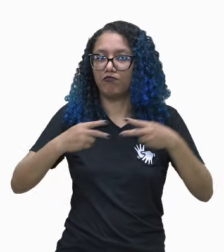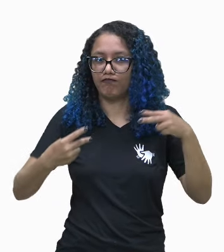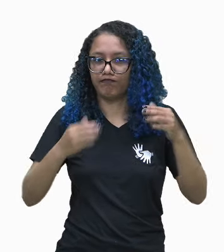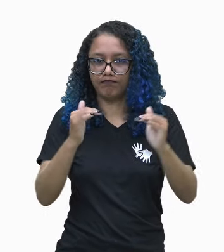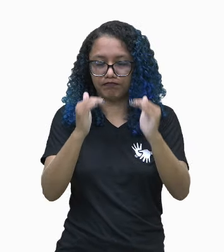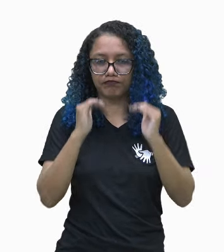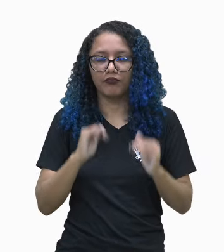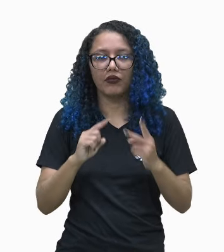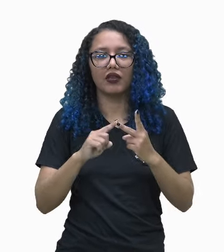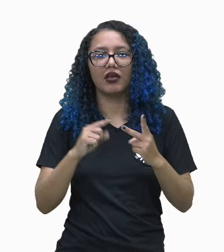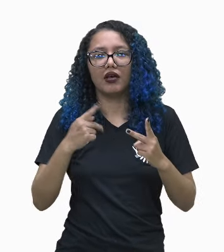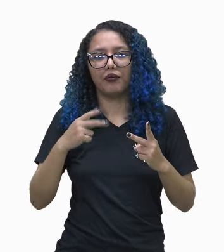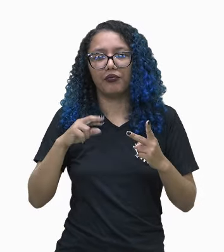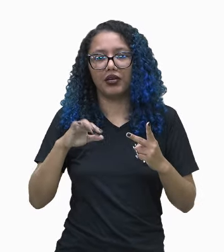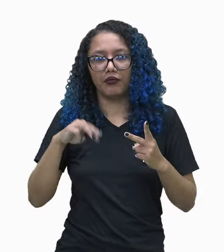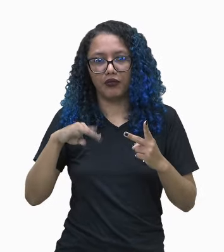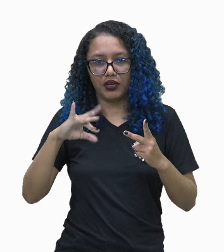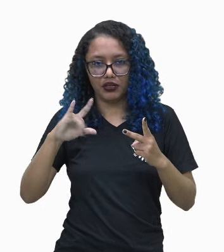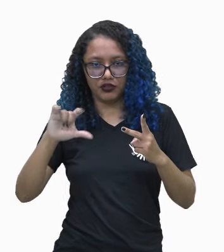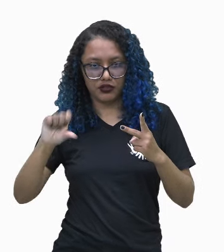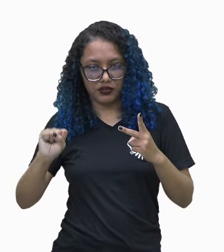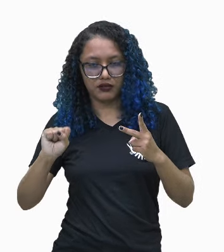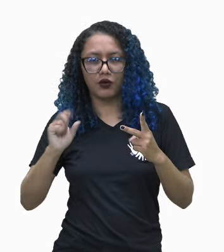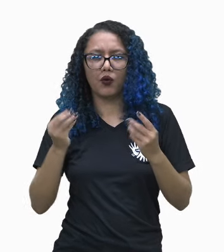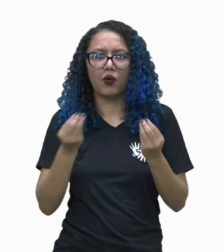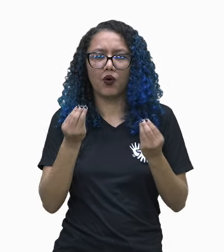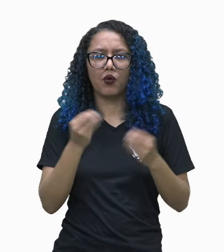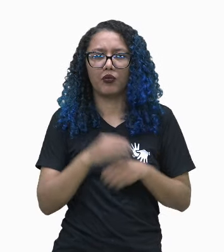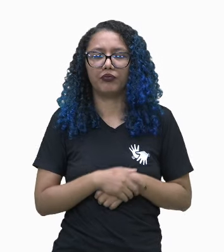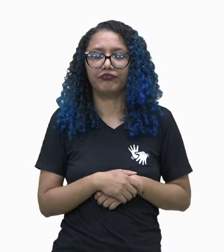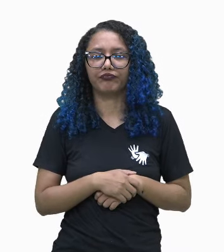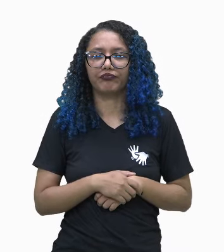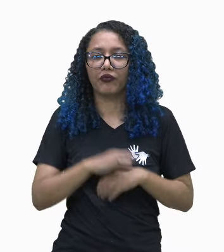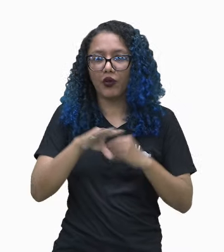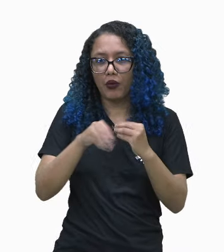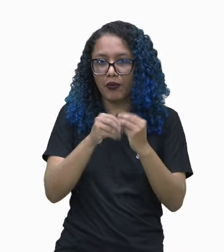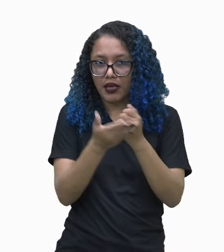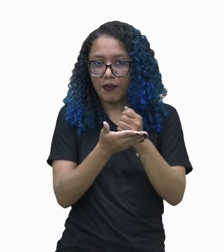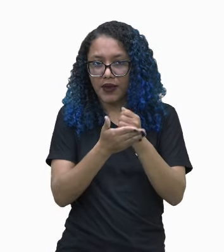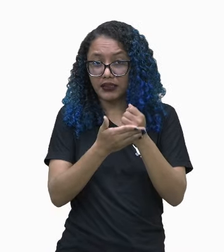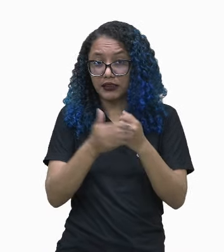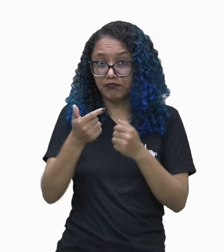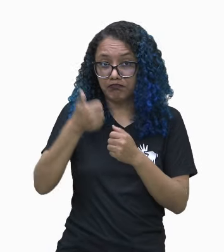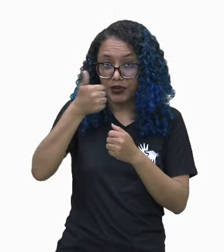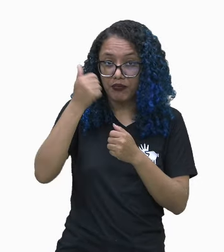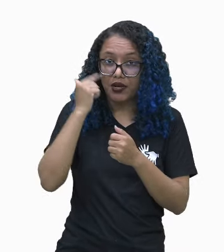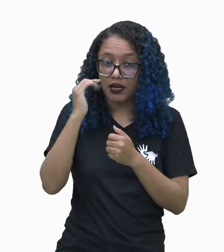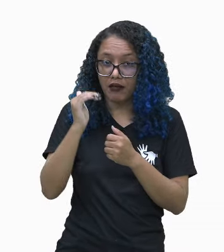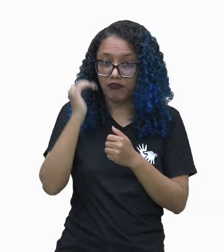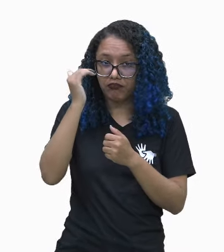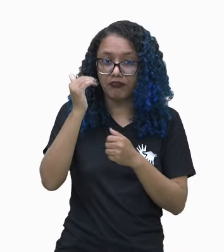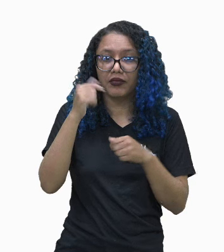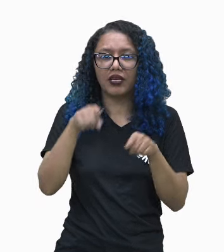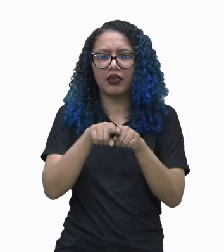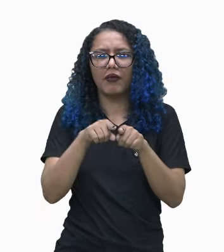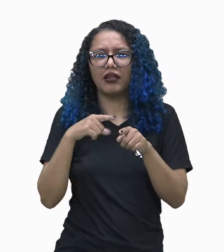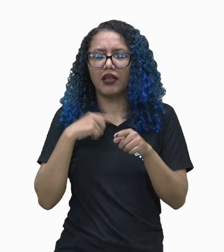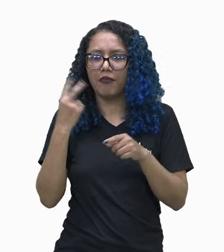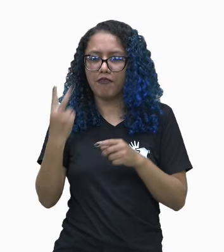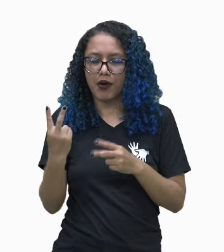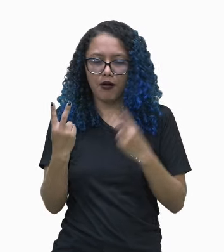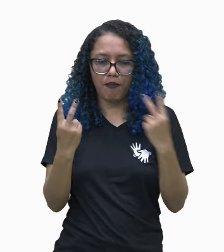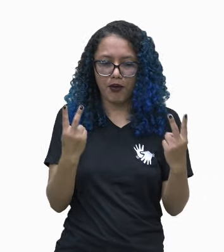bases nitrogenadas pirimídicas, elas complementam as bases púricas e formam pares